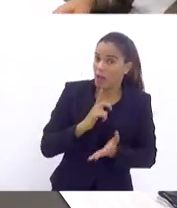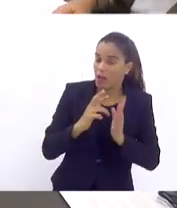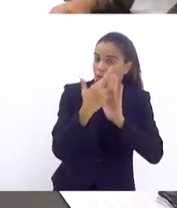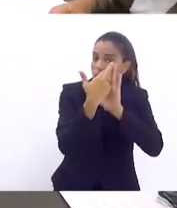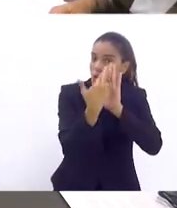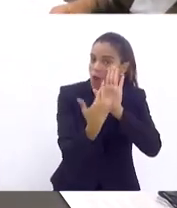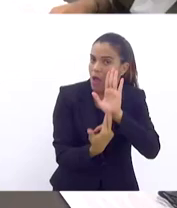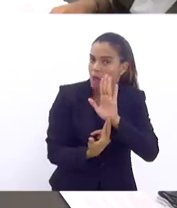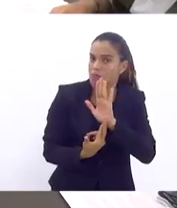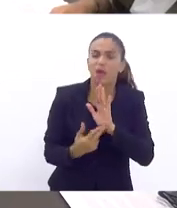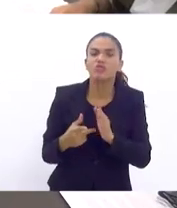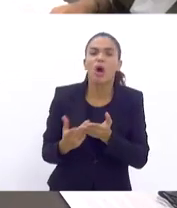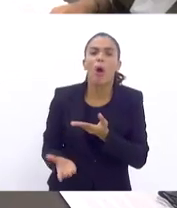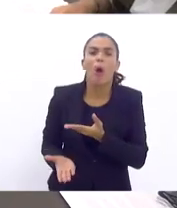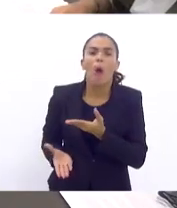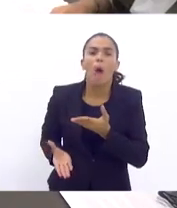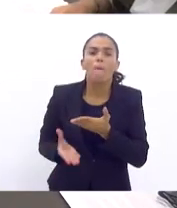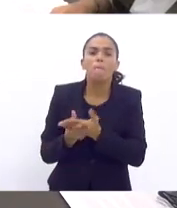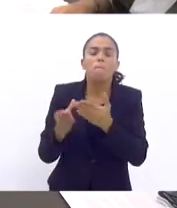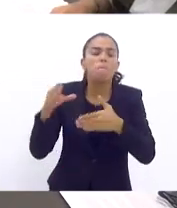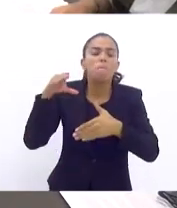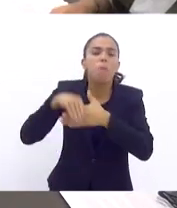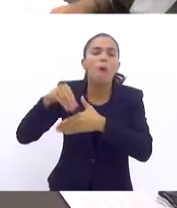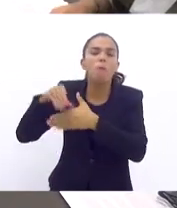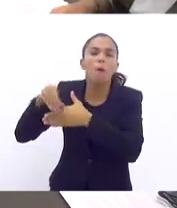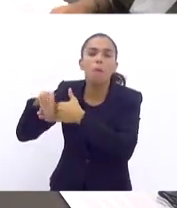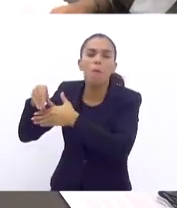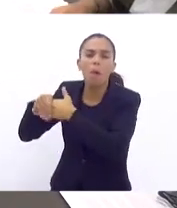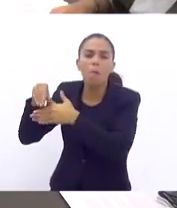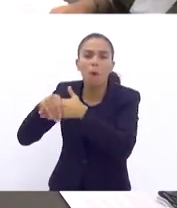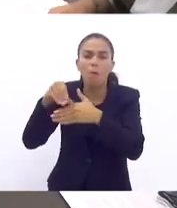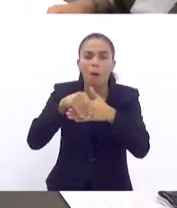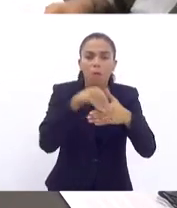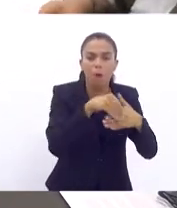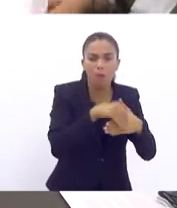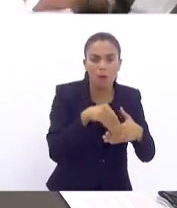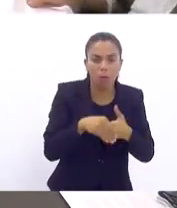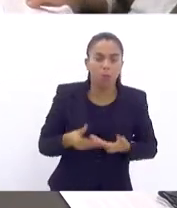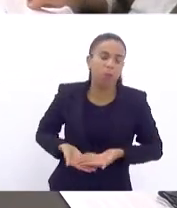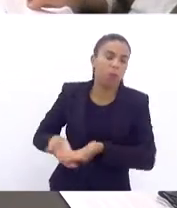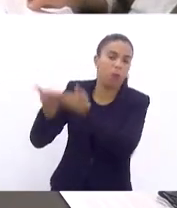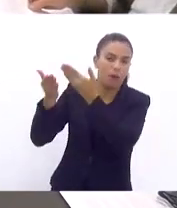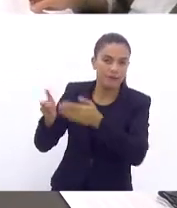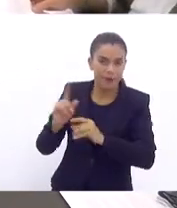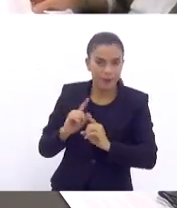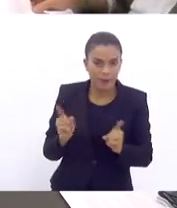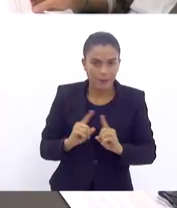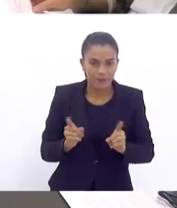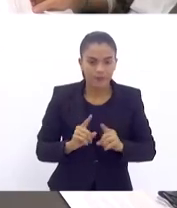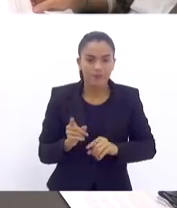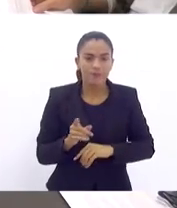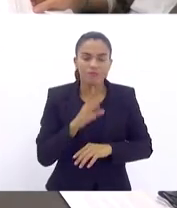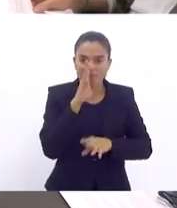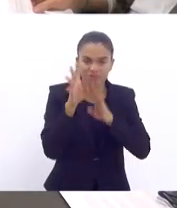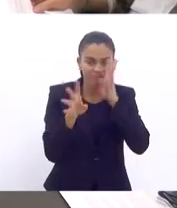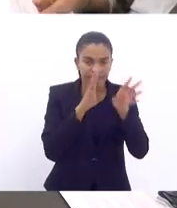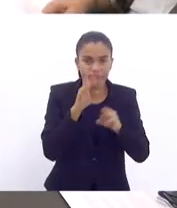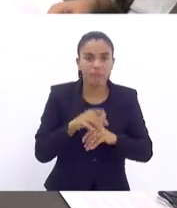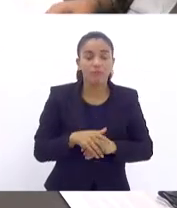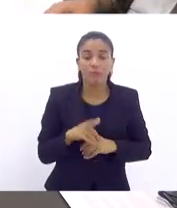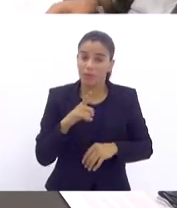só chegar lá e sair protocolando frente aleatórias hoje tá em positivo aqui que precisa de uma publicação